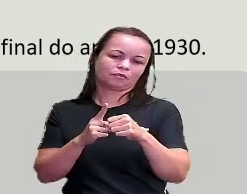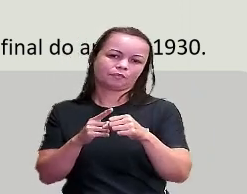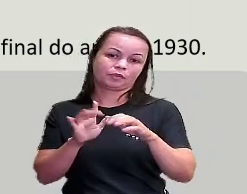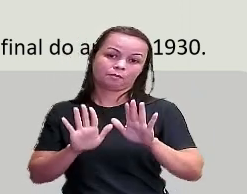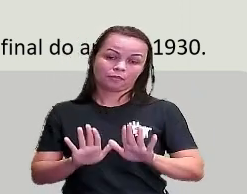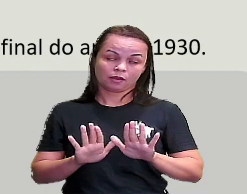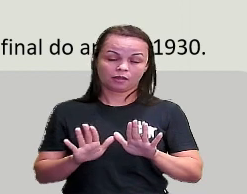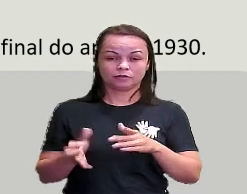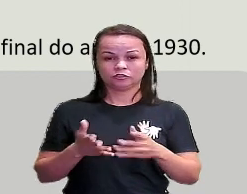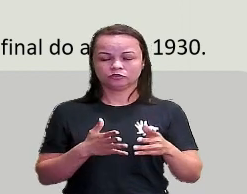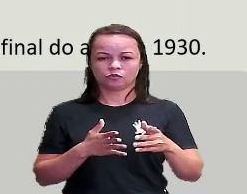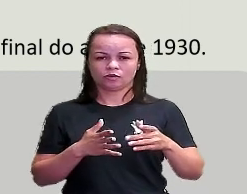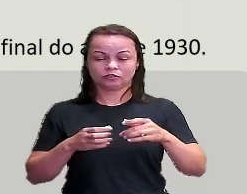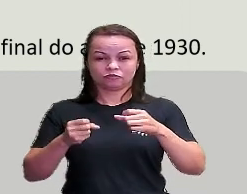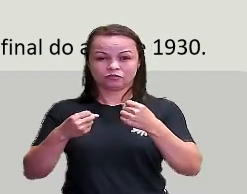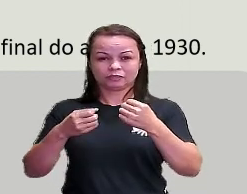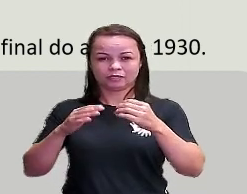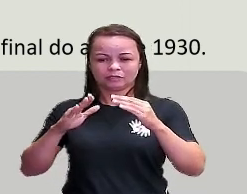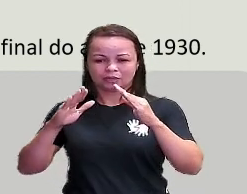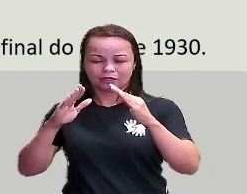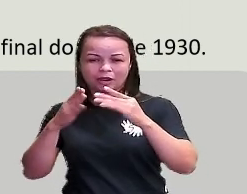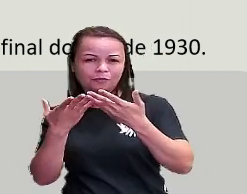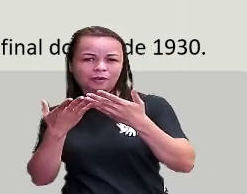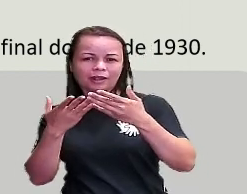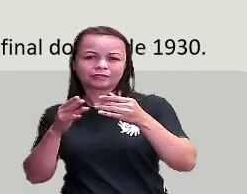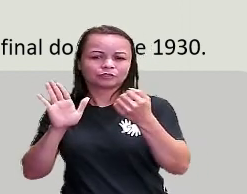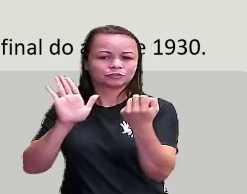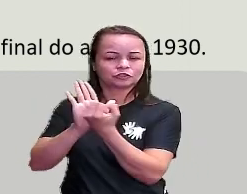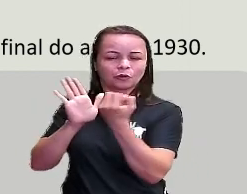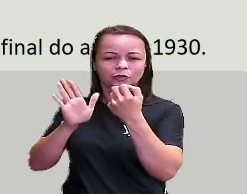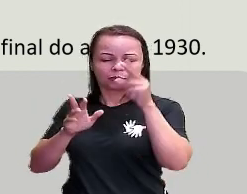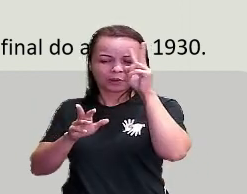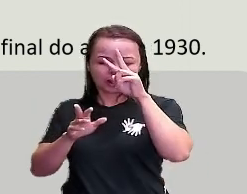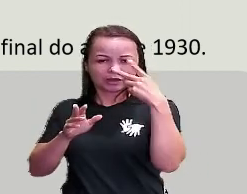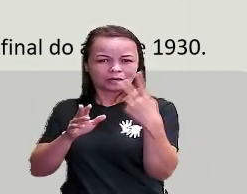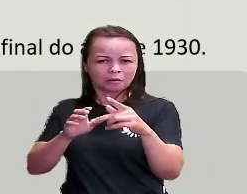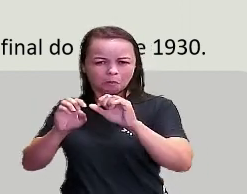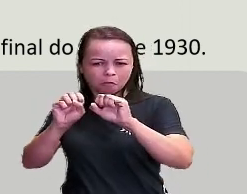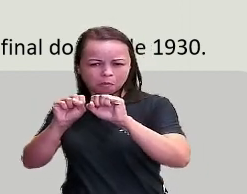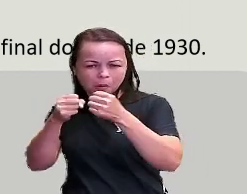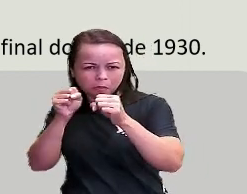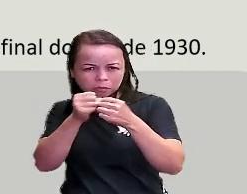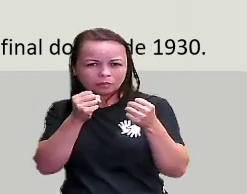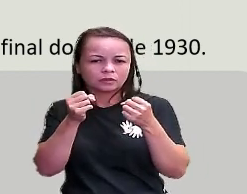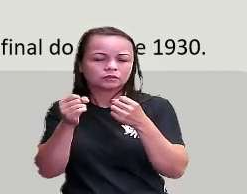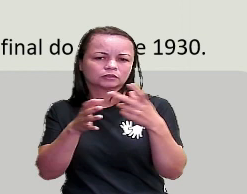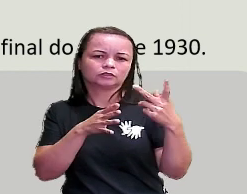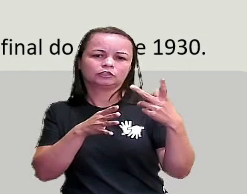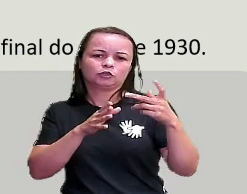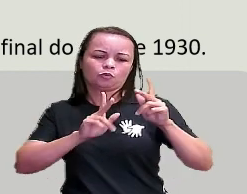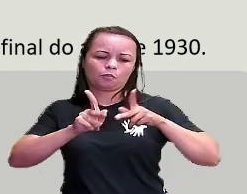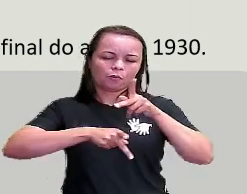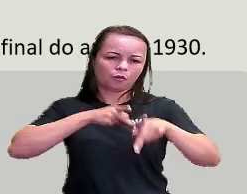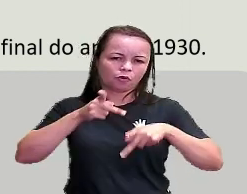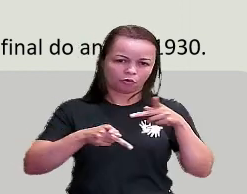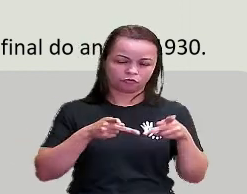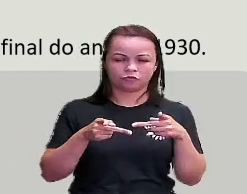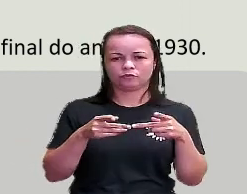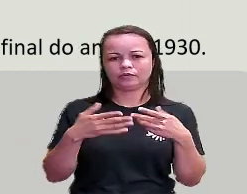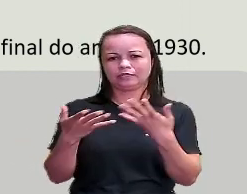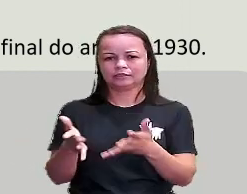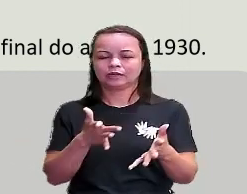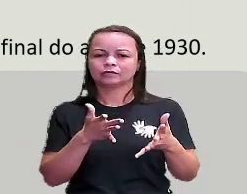Porém, quando você demole algo historicamente que carrega a história, uma cultura de um povo, de um legado, você está